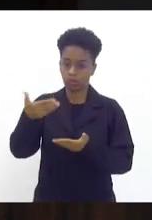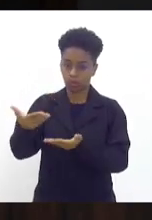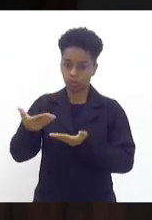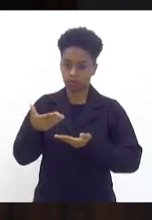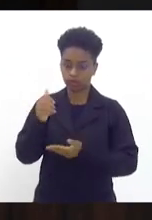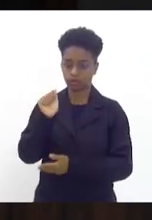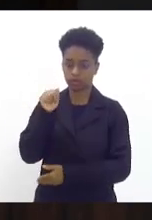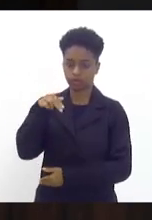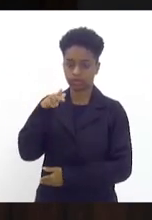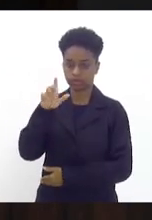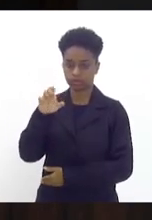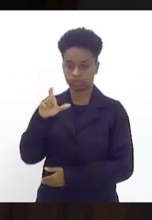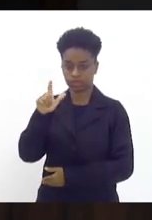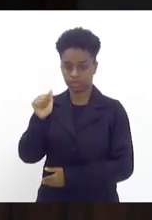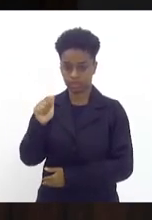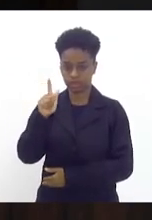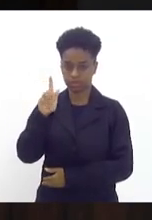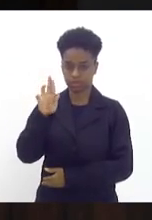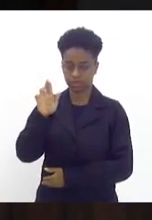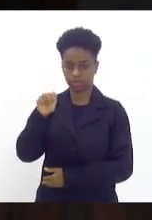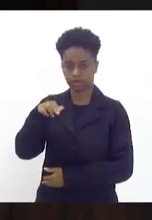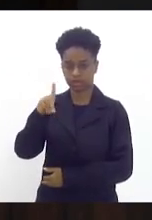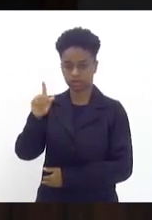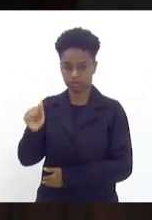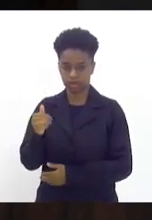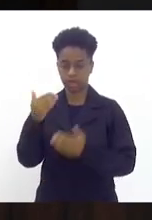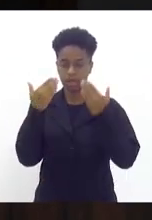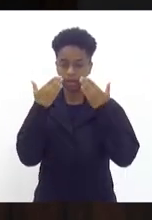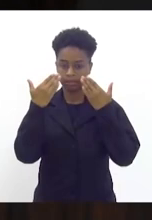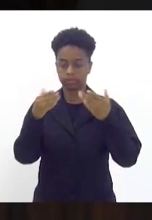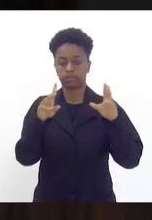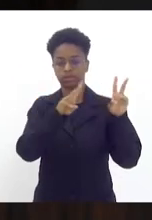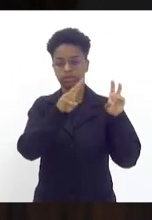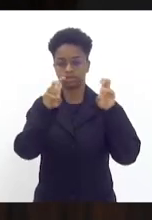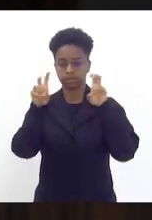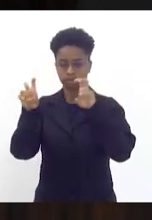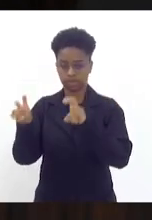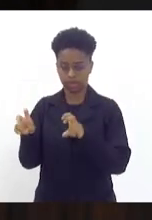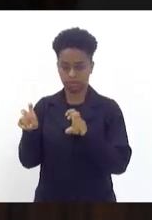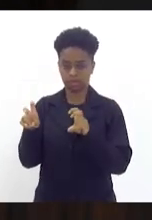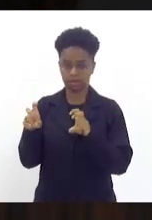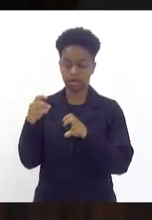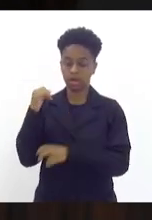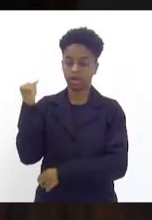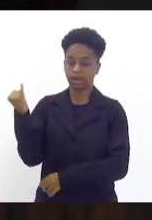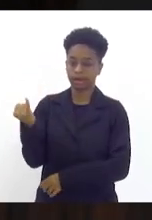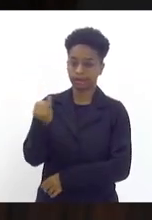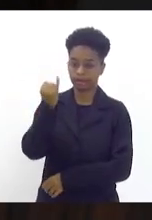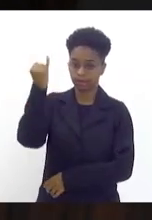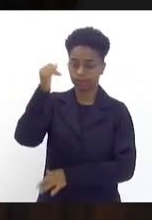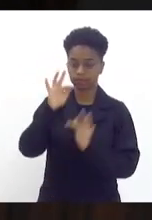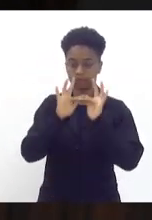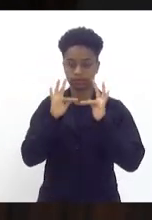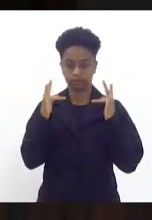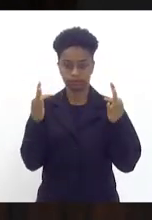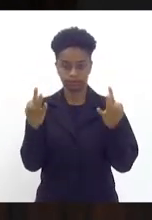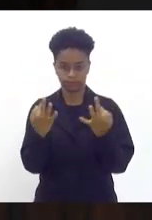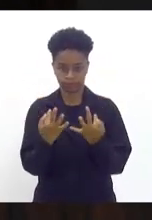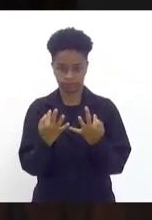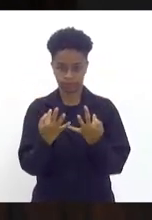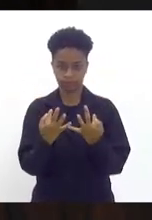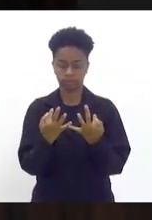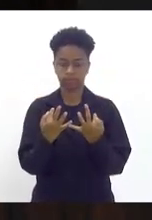doutora Ângela Gandra, que nos apresentará a temática sobre a importância da família